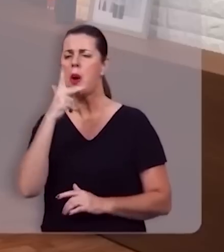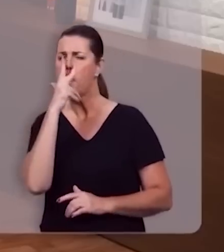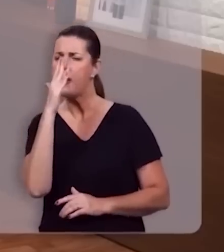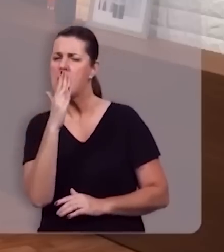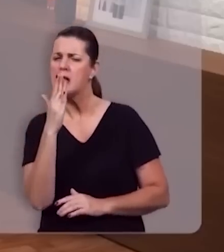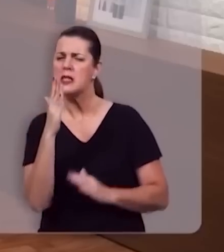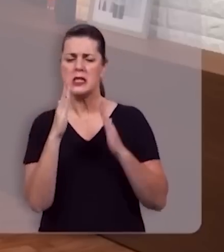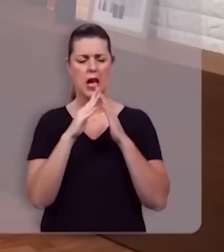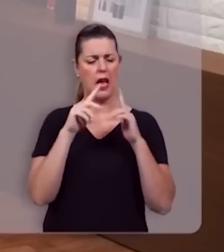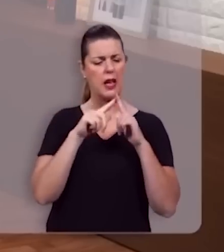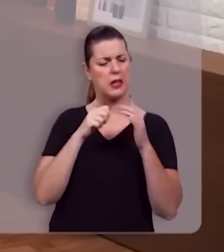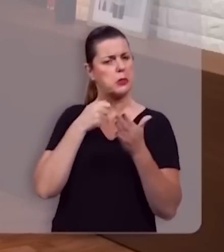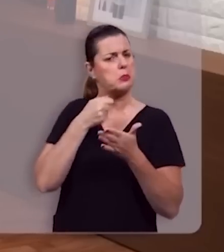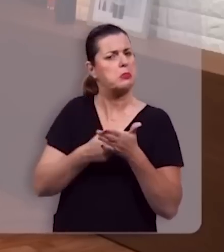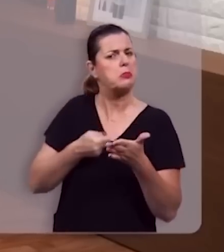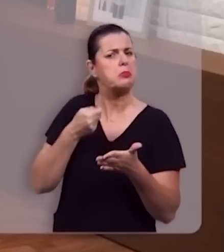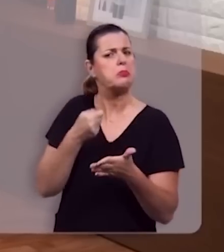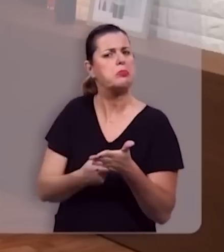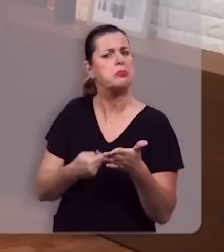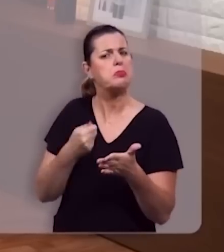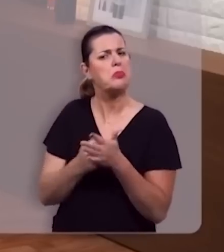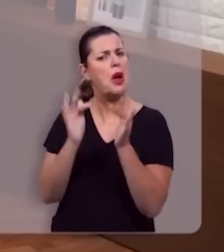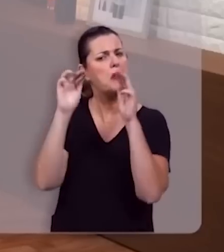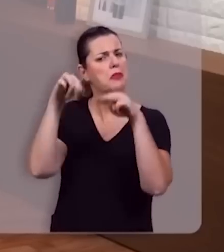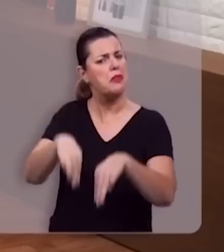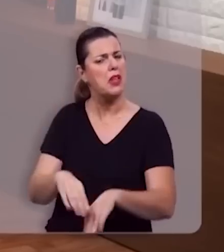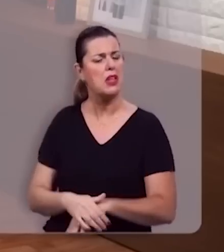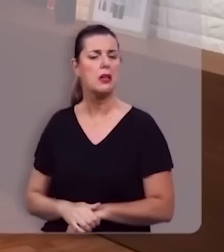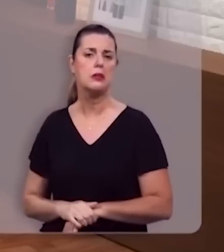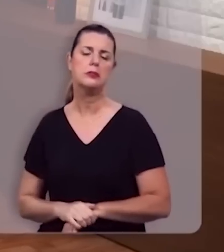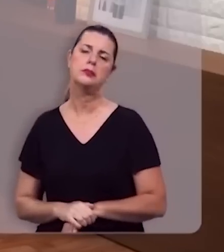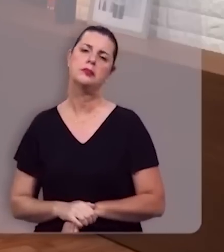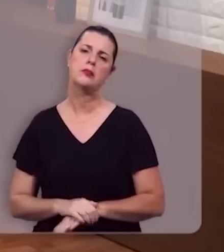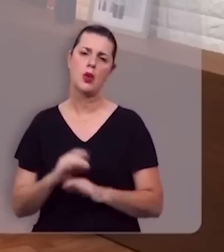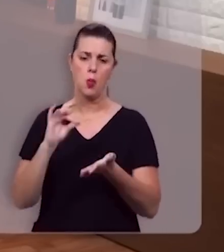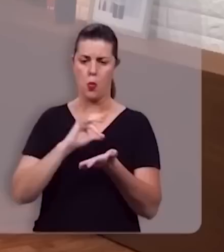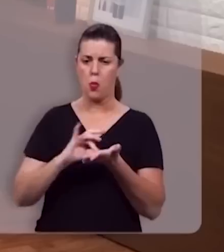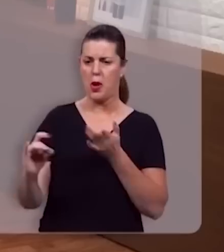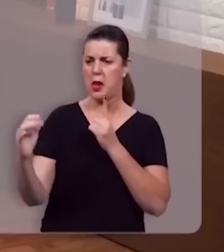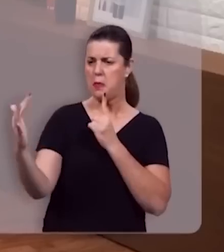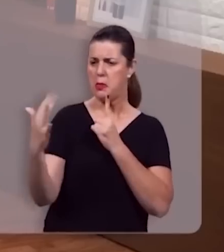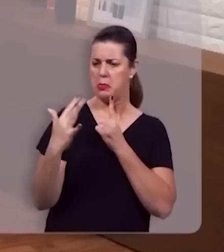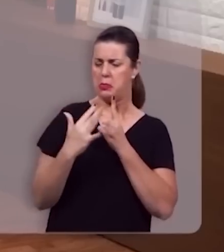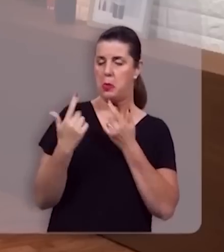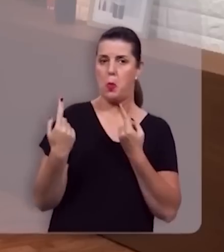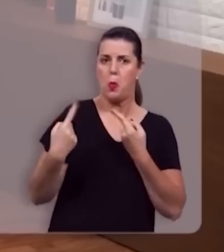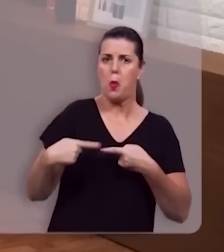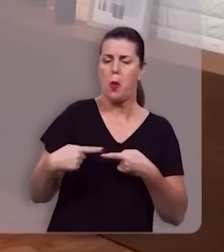enfrentaria a batalha final e o inimigo estava massacrando,